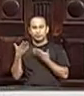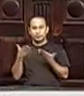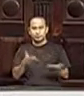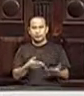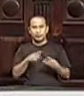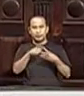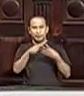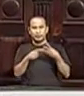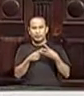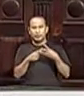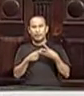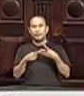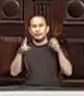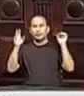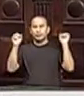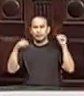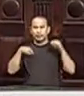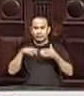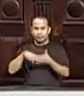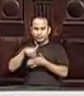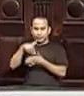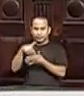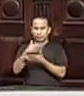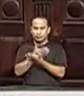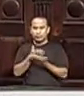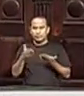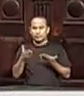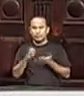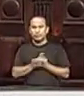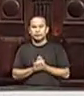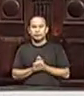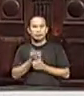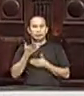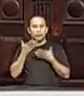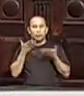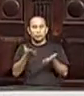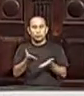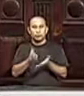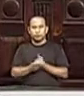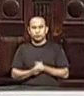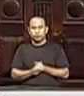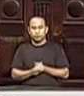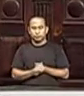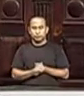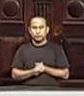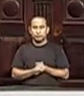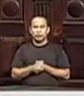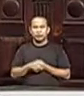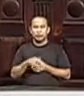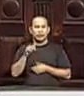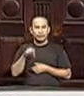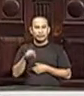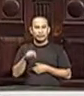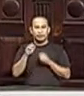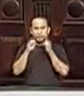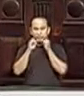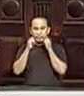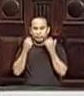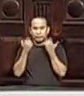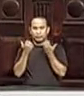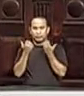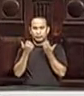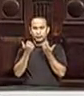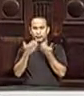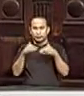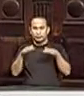3 temas a essa tribuna e começar pela instalação hoje, aqui nesse plenário Barbosa